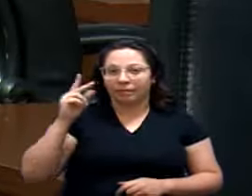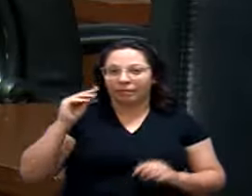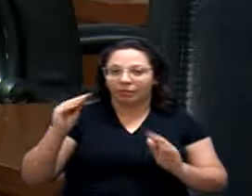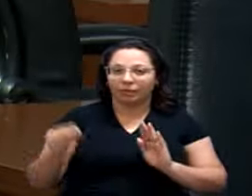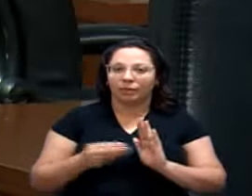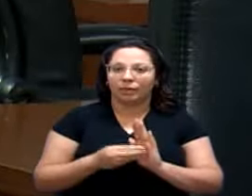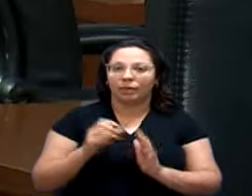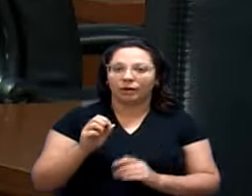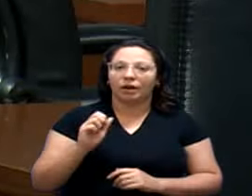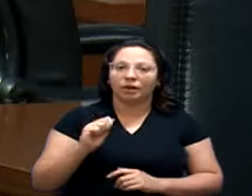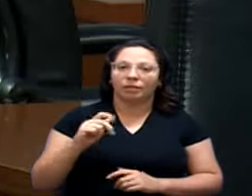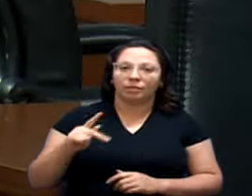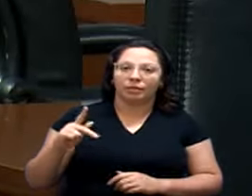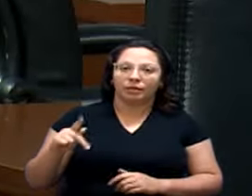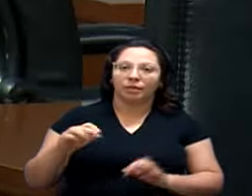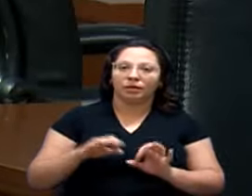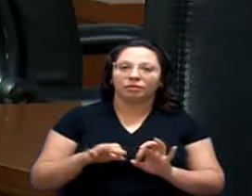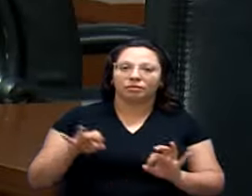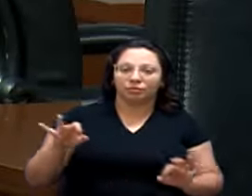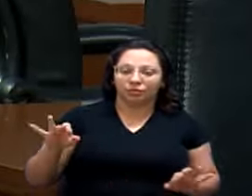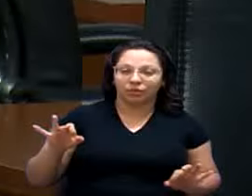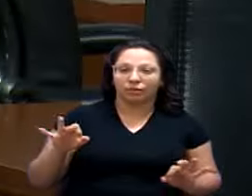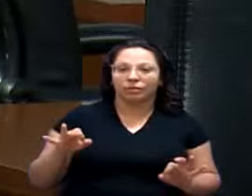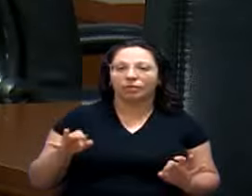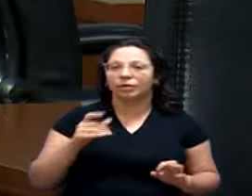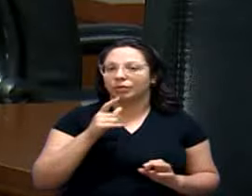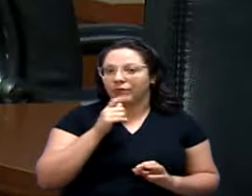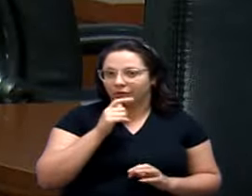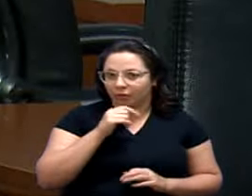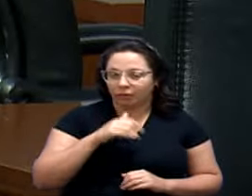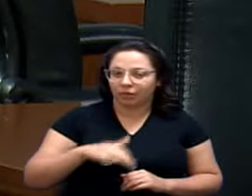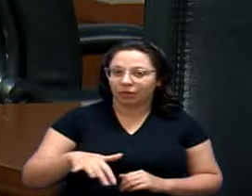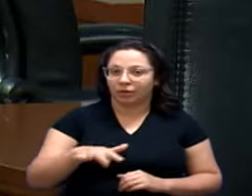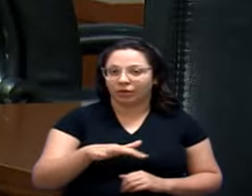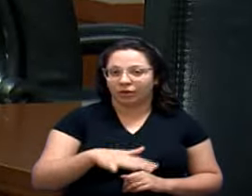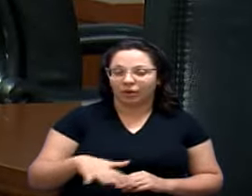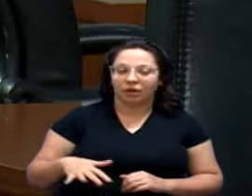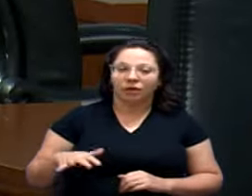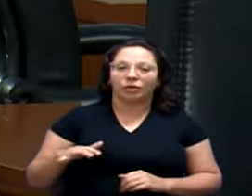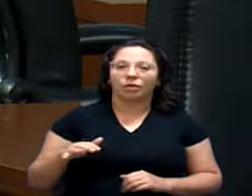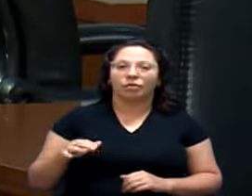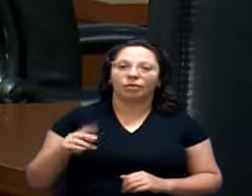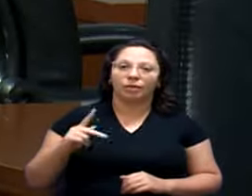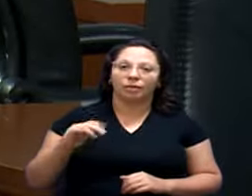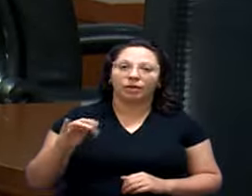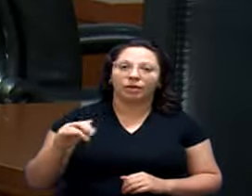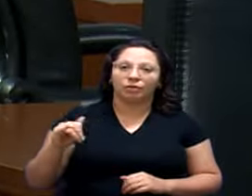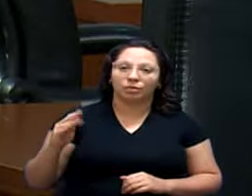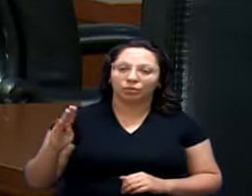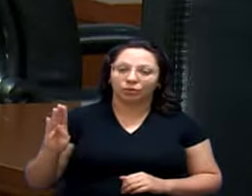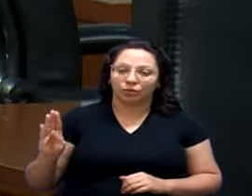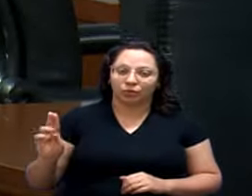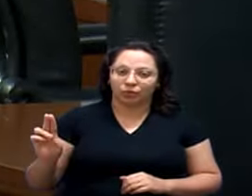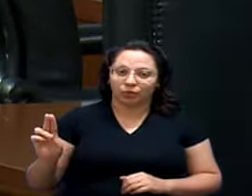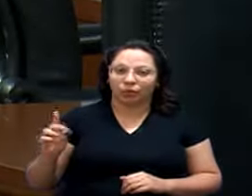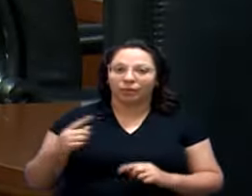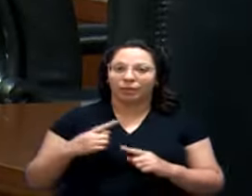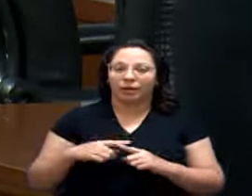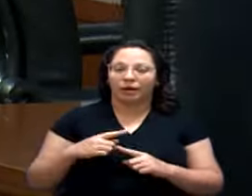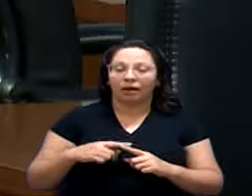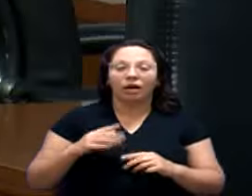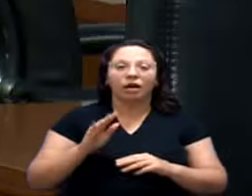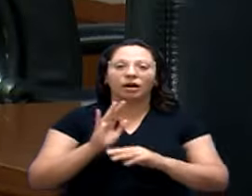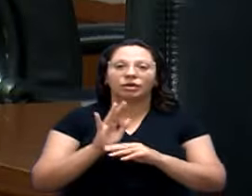apps expandidas pro pro Rio Piraju inclusive para para est induzindo o o corredor Ecológico que foi uma